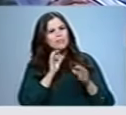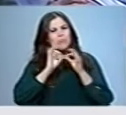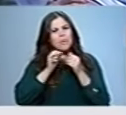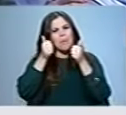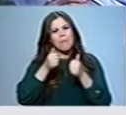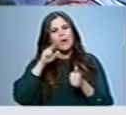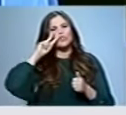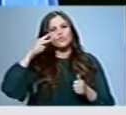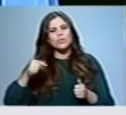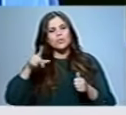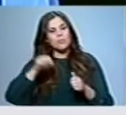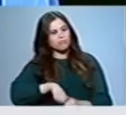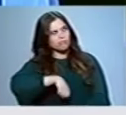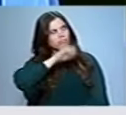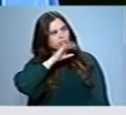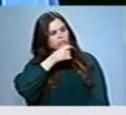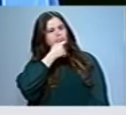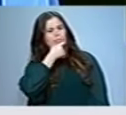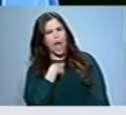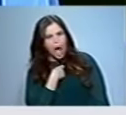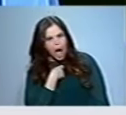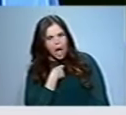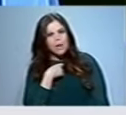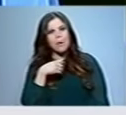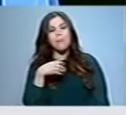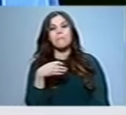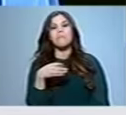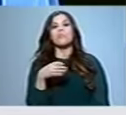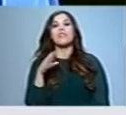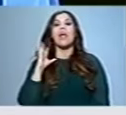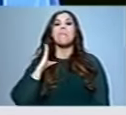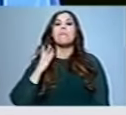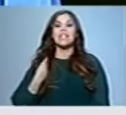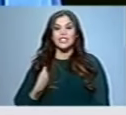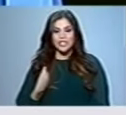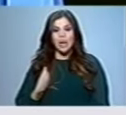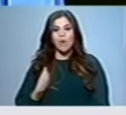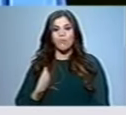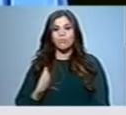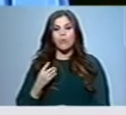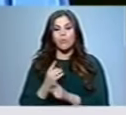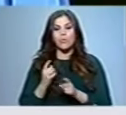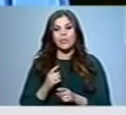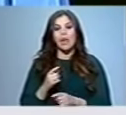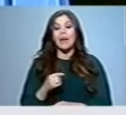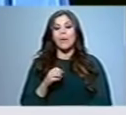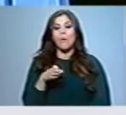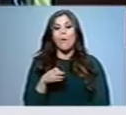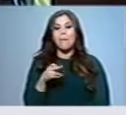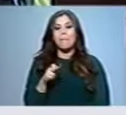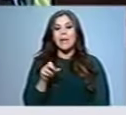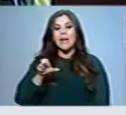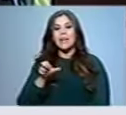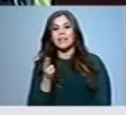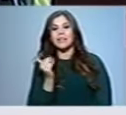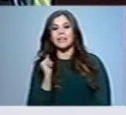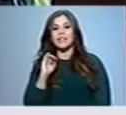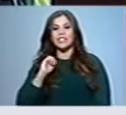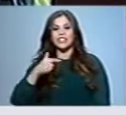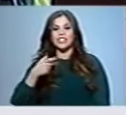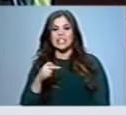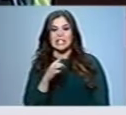A maior surpresa de todas as minhas viagens talvez tenha sido o Paquistão. O Paquistão, como vocês saberão, pá, nem sempre temos as melhores associações com